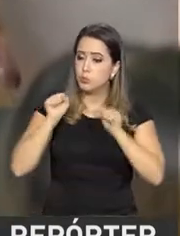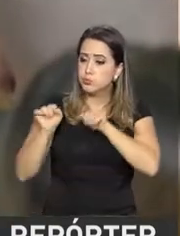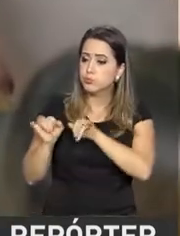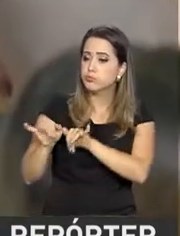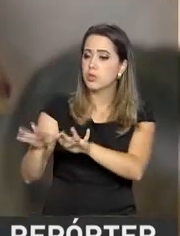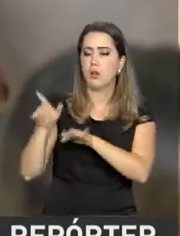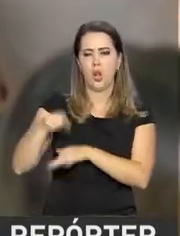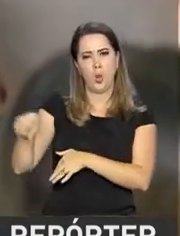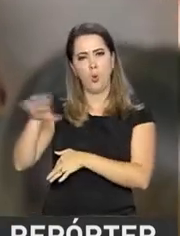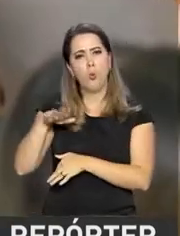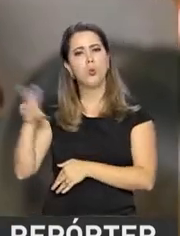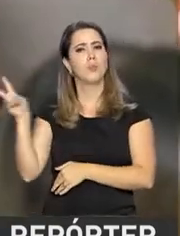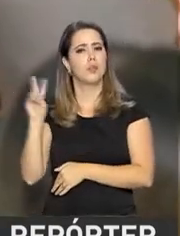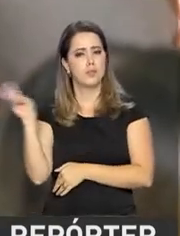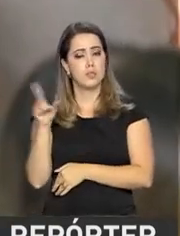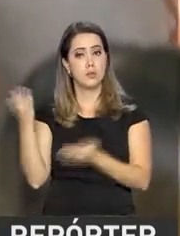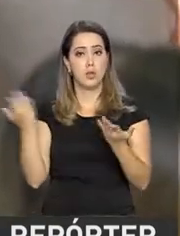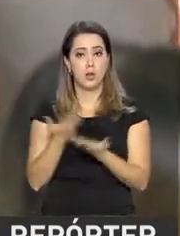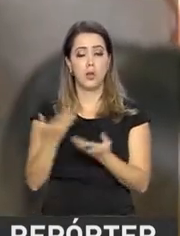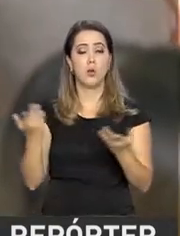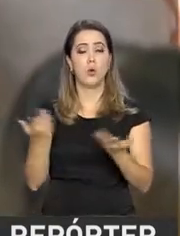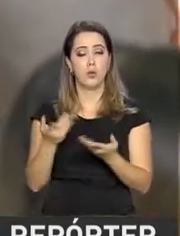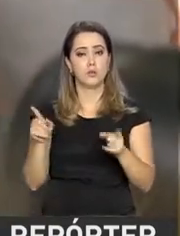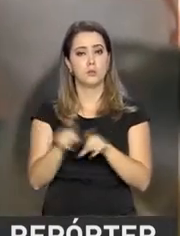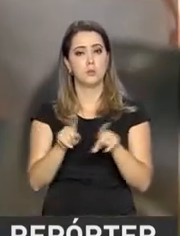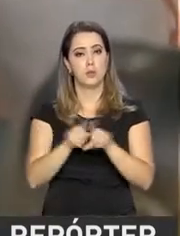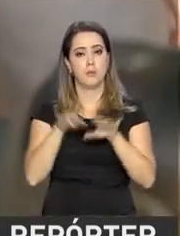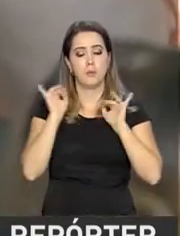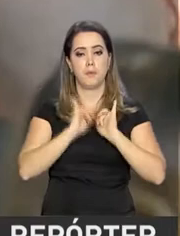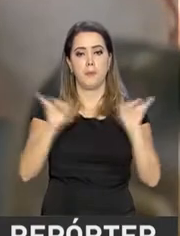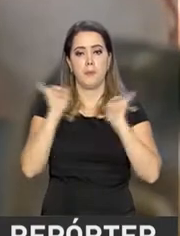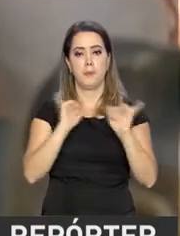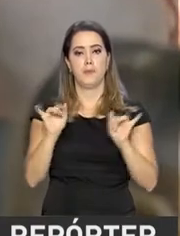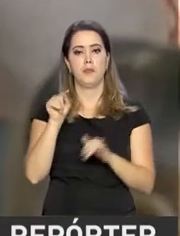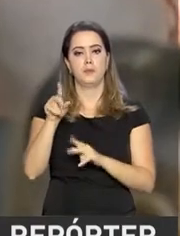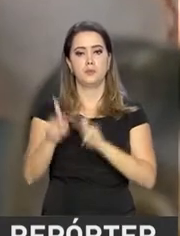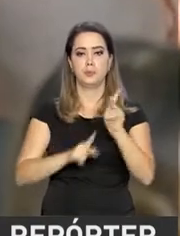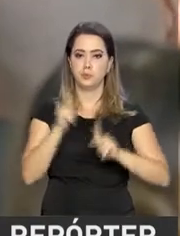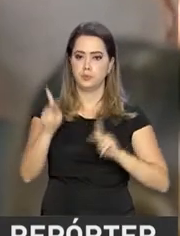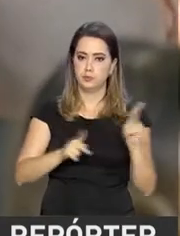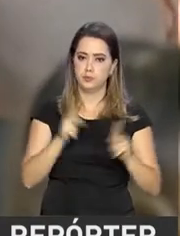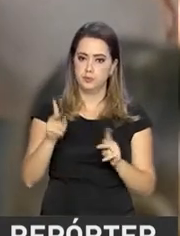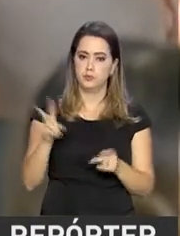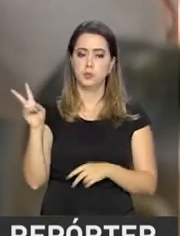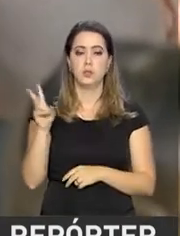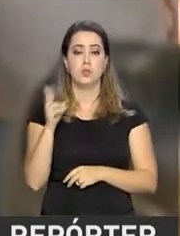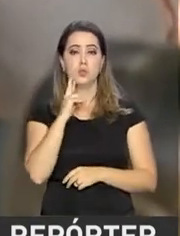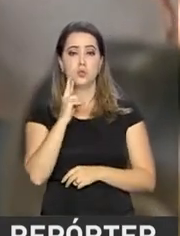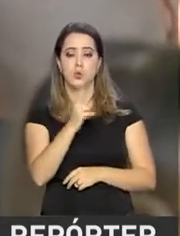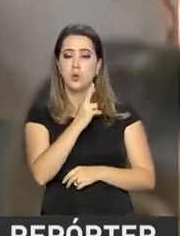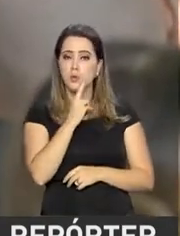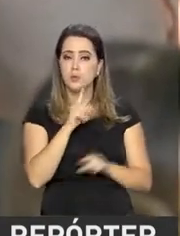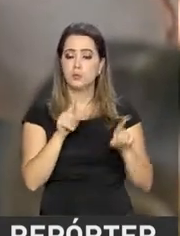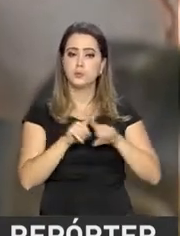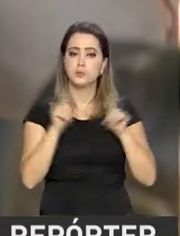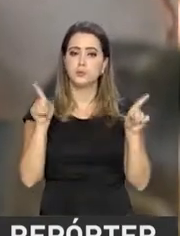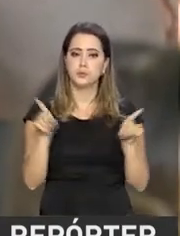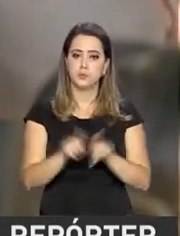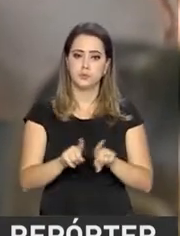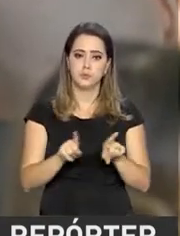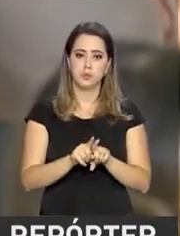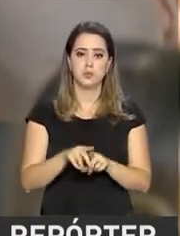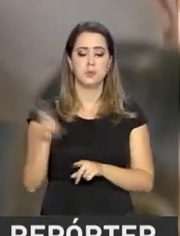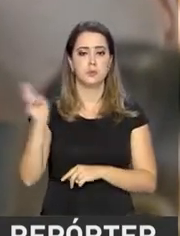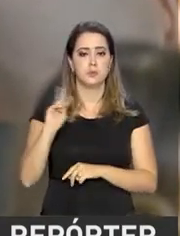fazendo bloqueio e agora a campanha, não só dirigida à população de Roraima, mas também